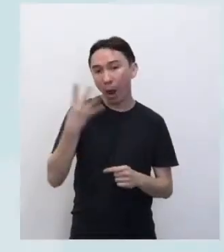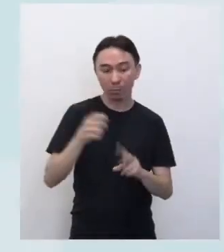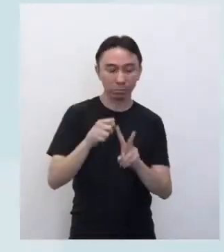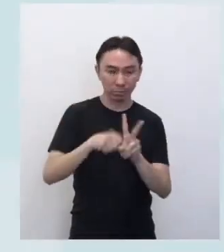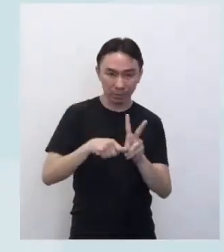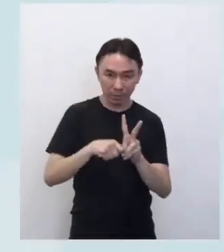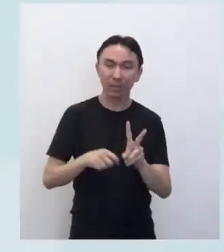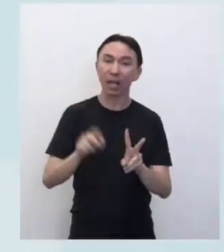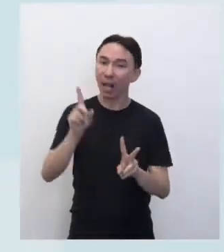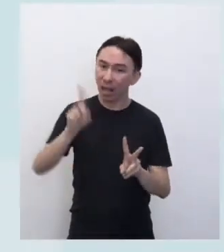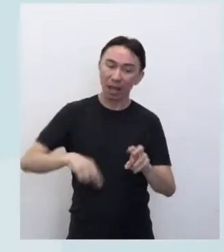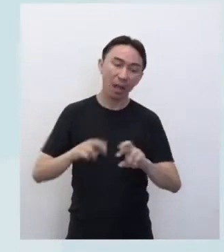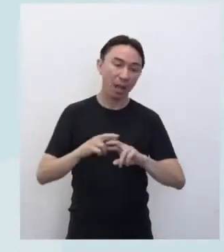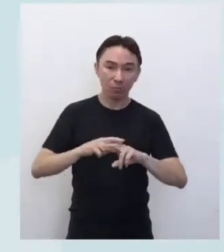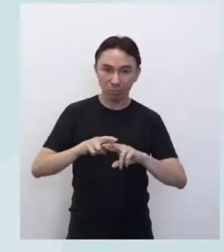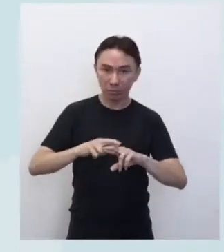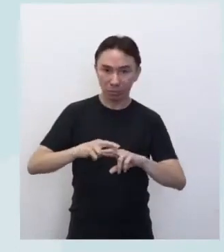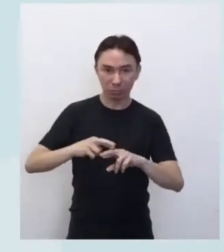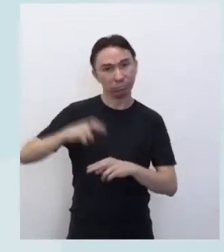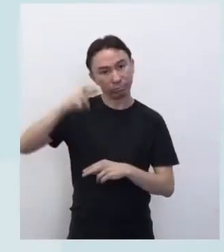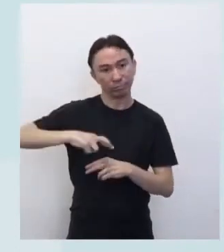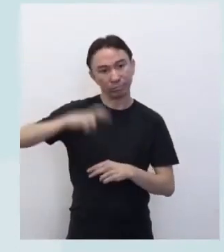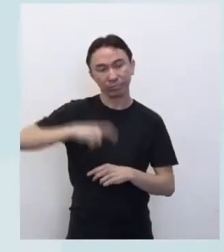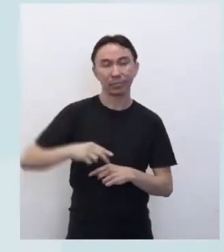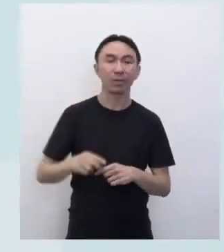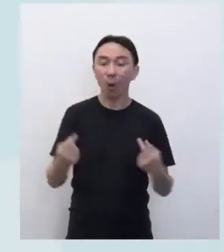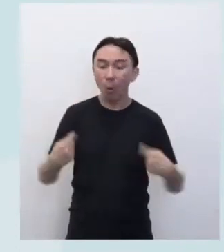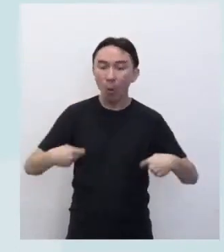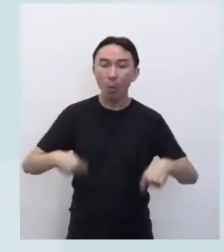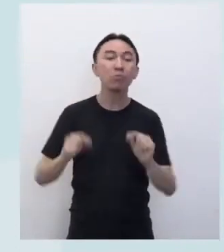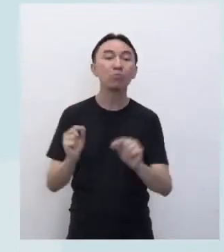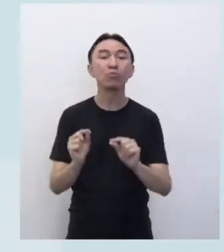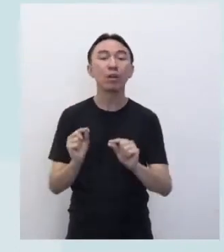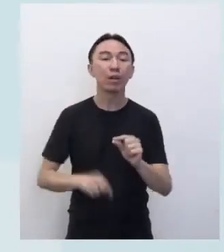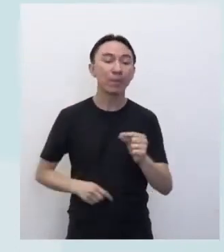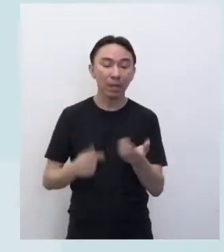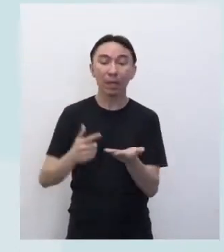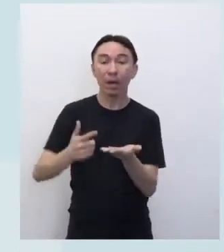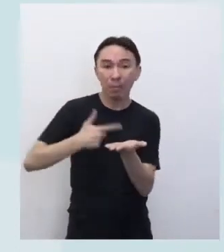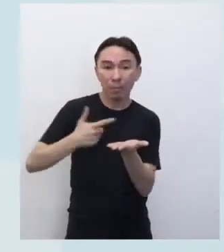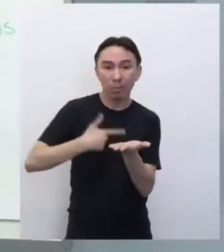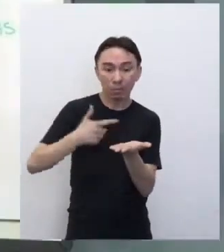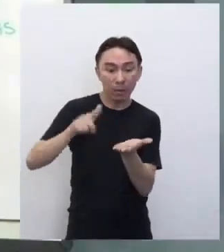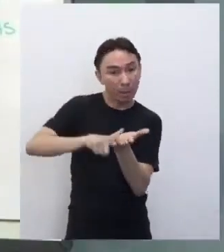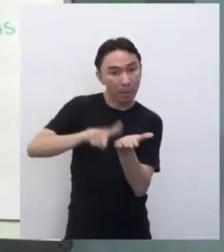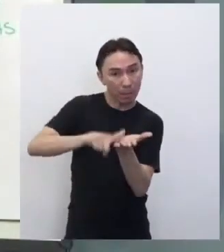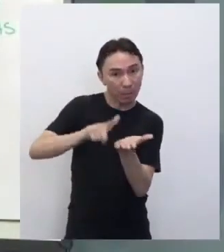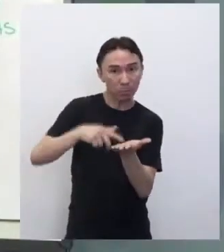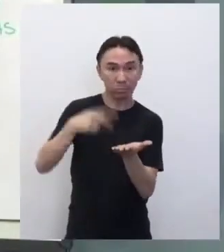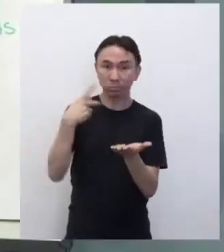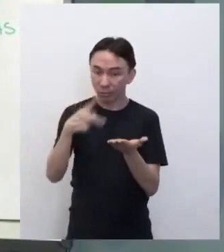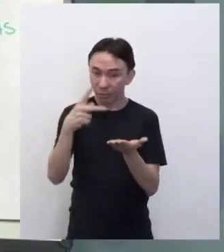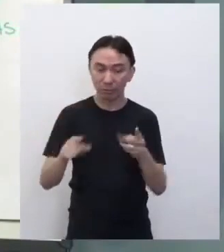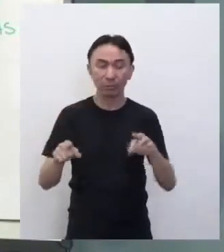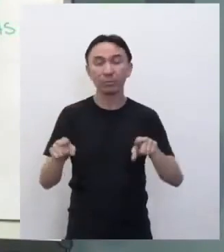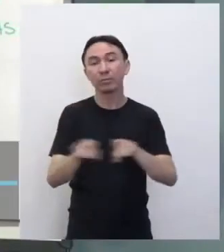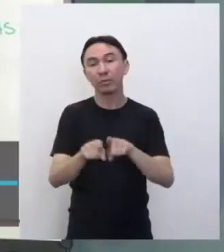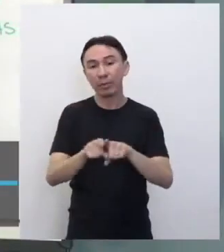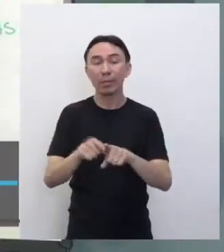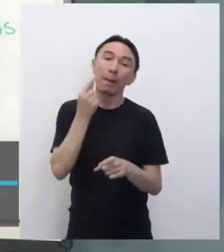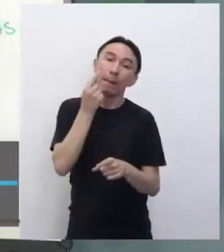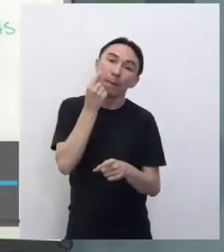notebook, seu caderno, and a pen or a pencil. Uma caneta ou um lápis. Exato. Por quê? O caderno do aluno você não vai usar, ele vai